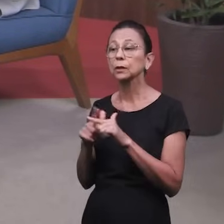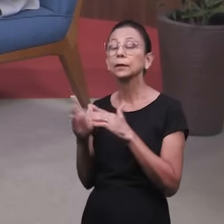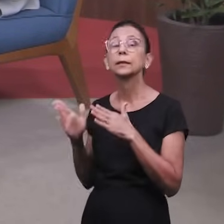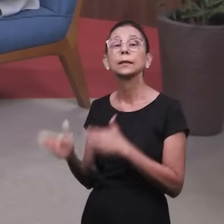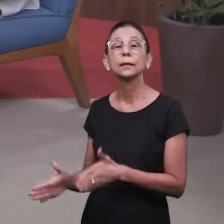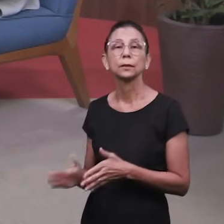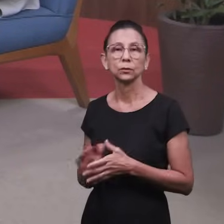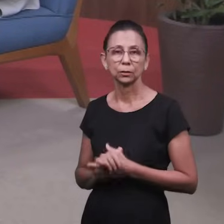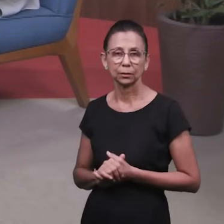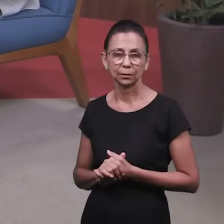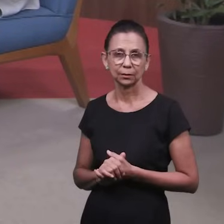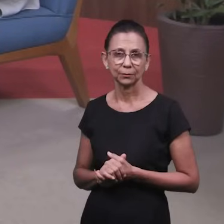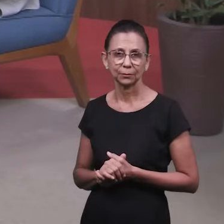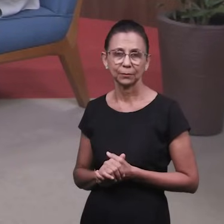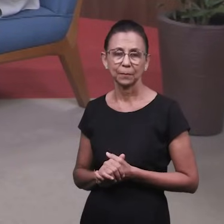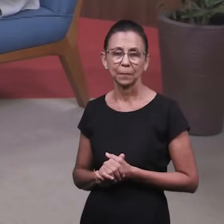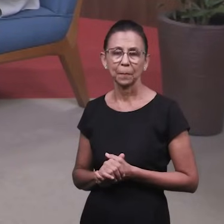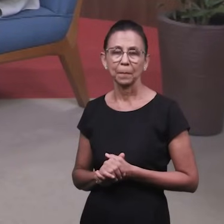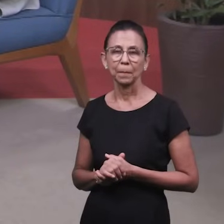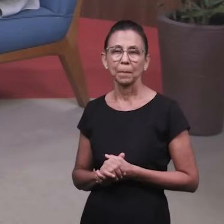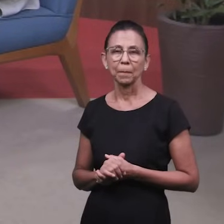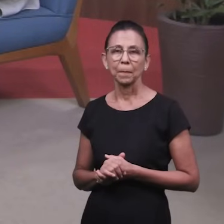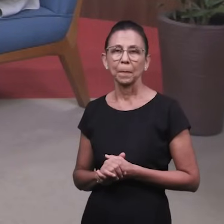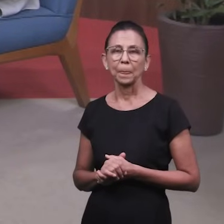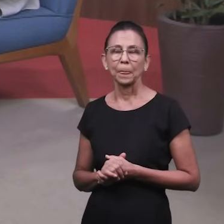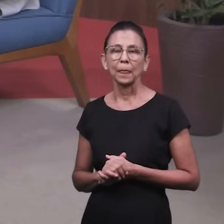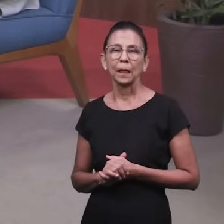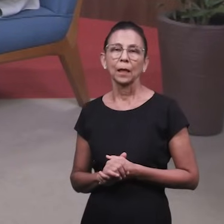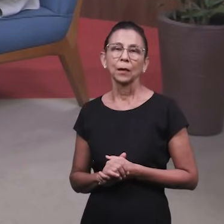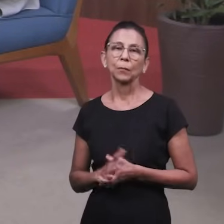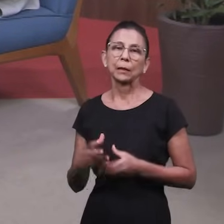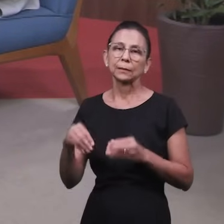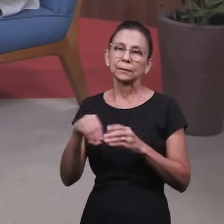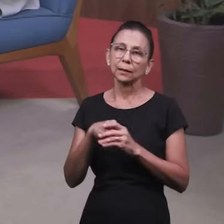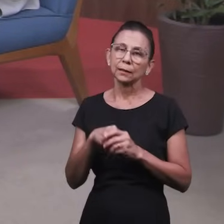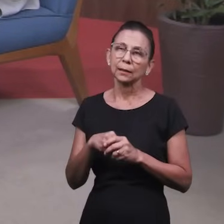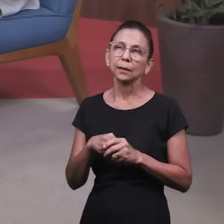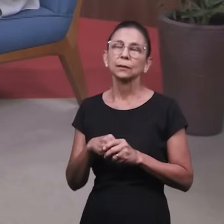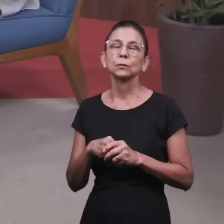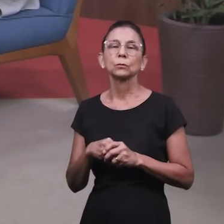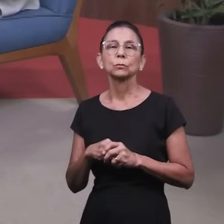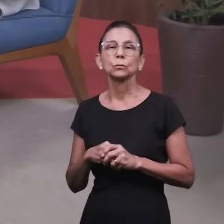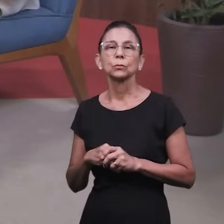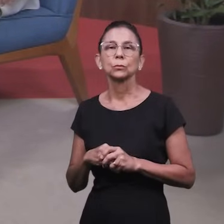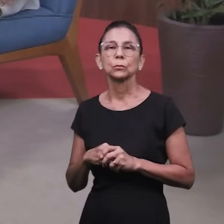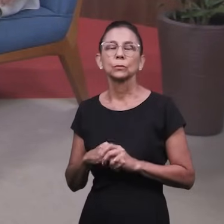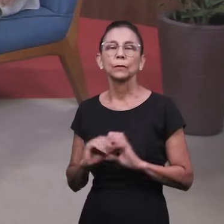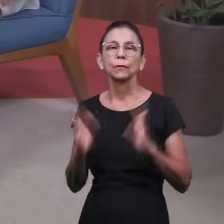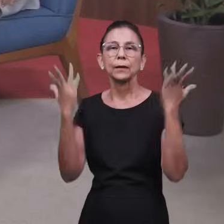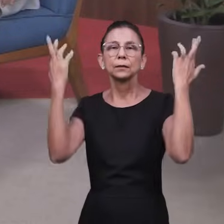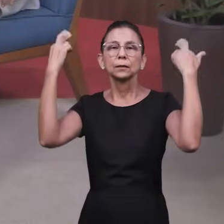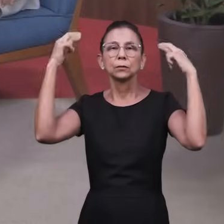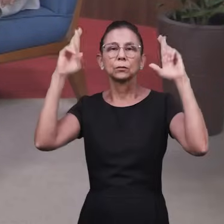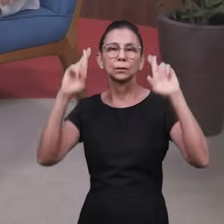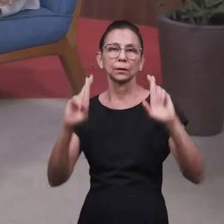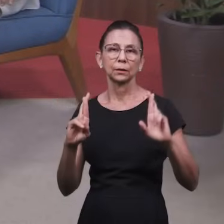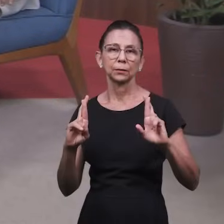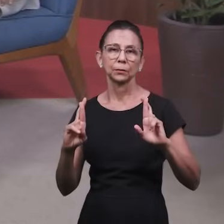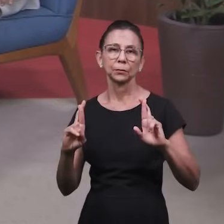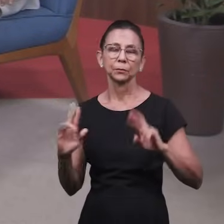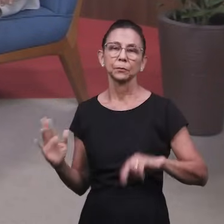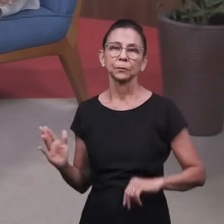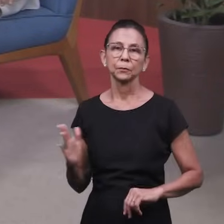se adequar àquilo que a noiva do Cordeiro é, de fato. Eu queria que você falasse um pouquinho sobre isso, Daniel.